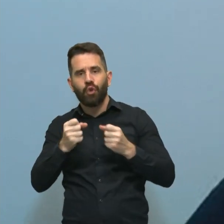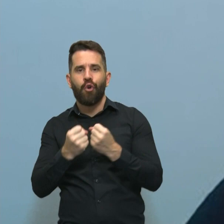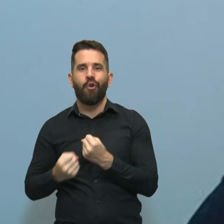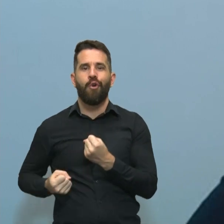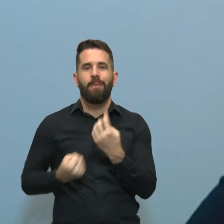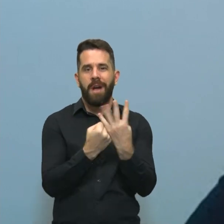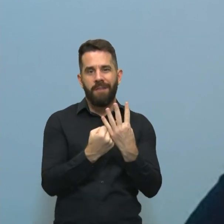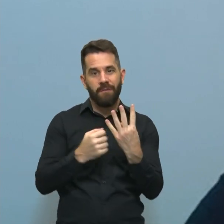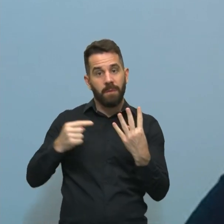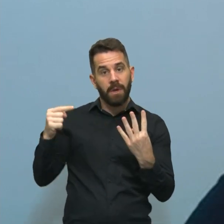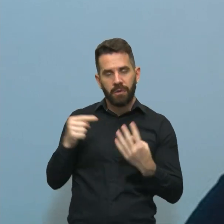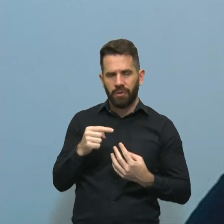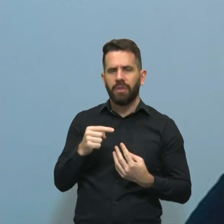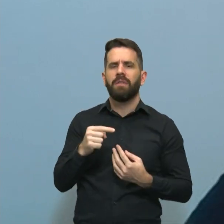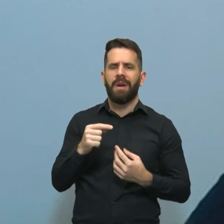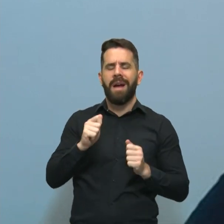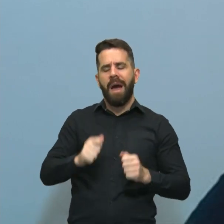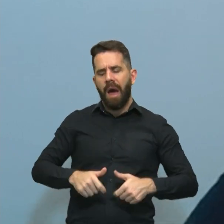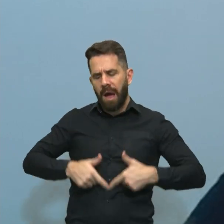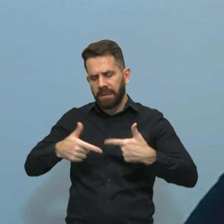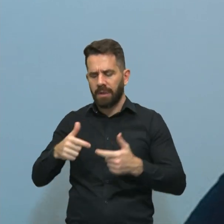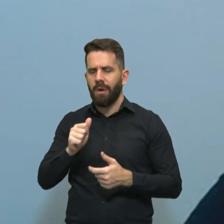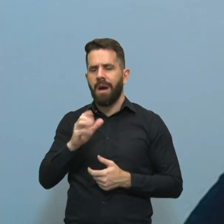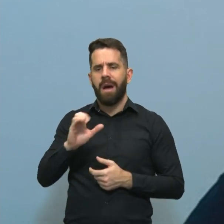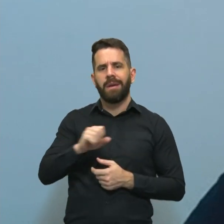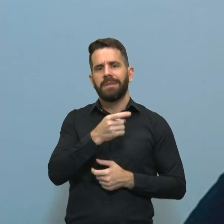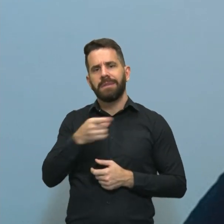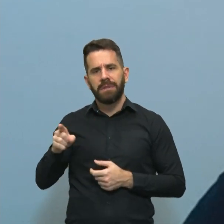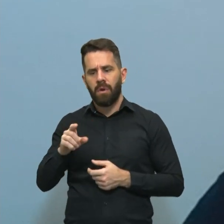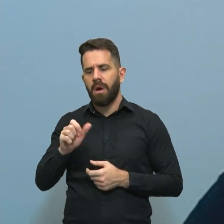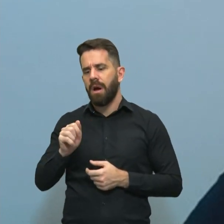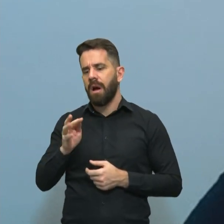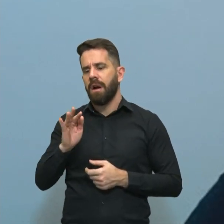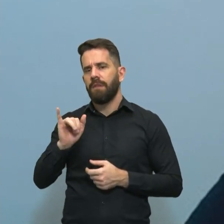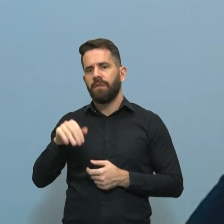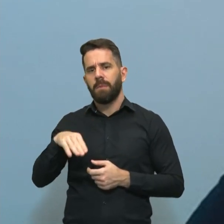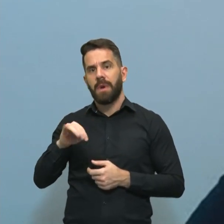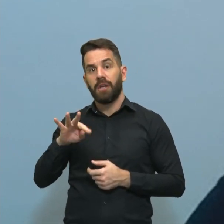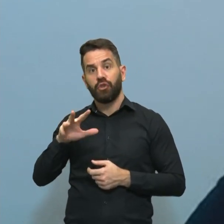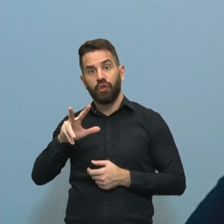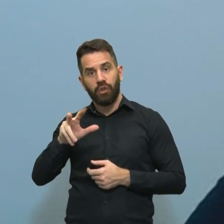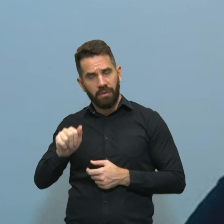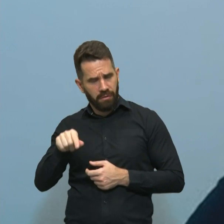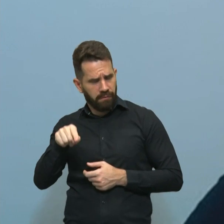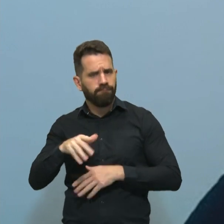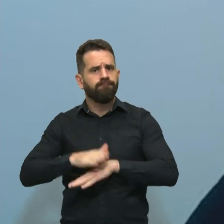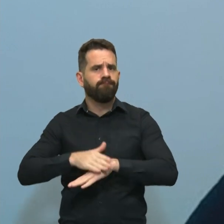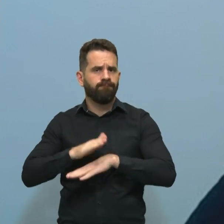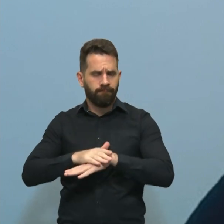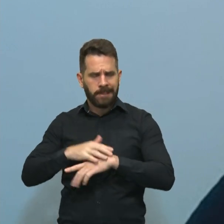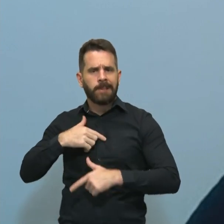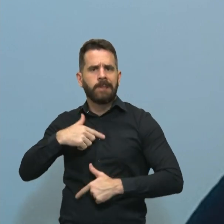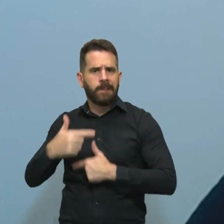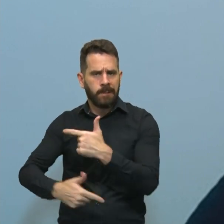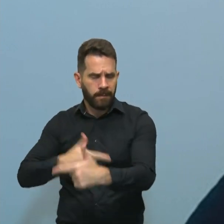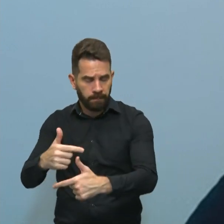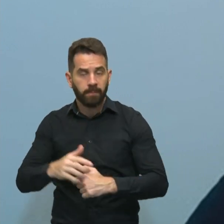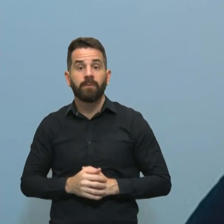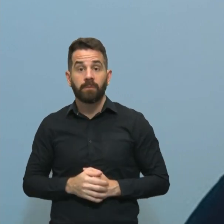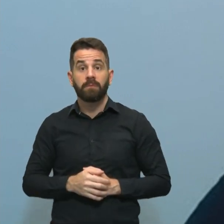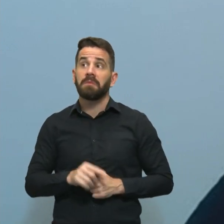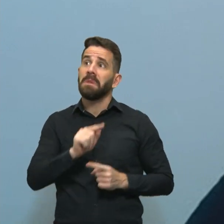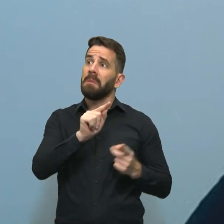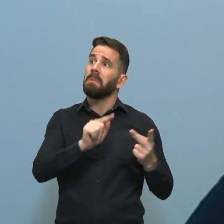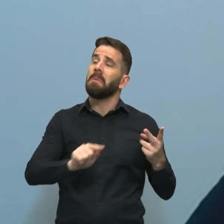afirmativas, e hoje nós temos, né, assim como das demais universidades federais, o percentual de vagas, né, 50% das